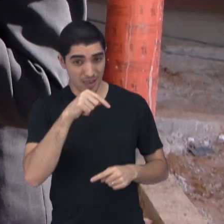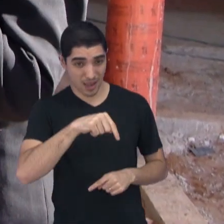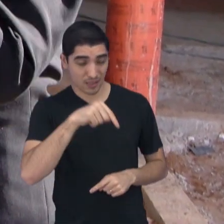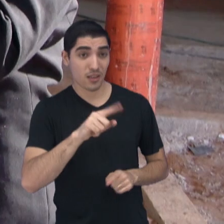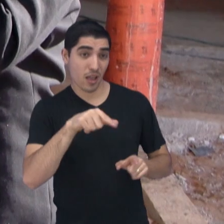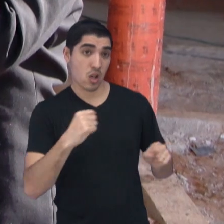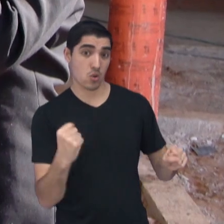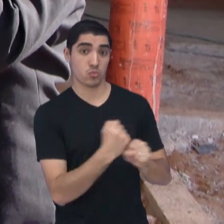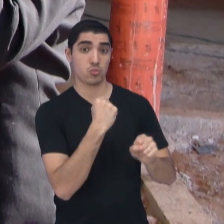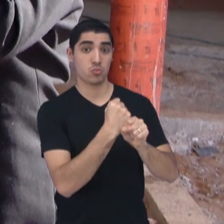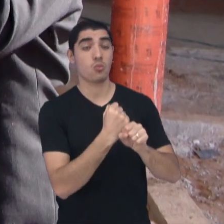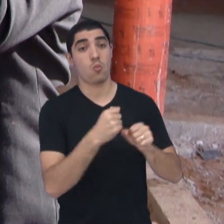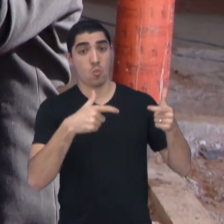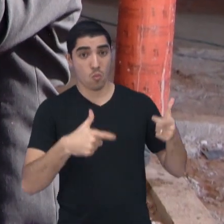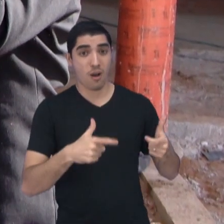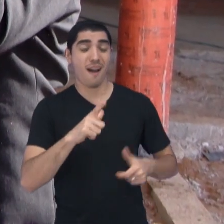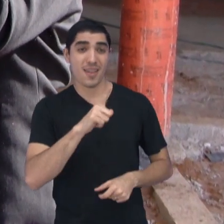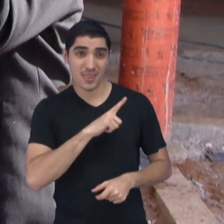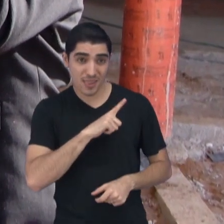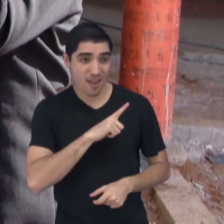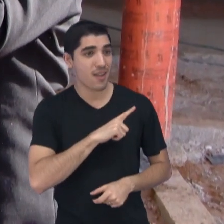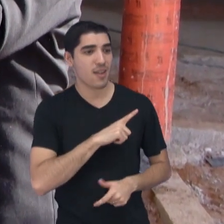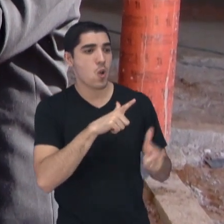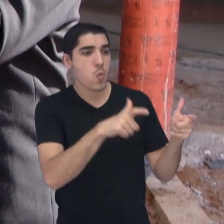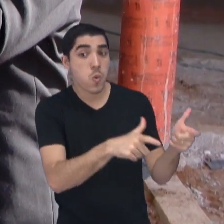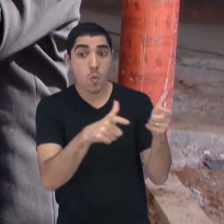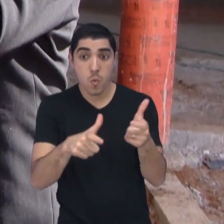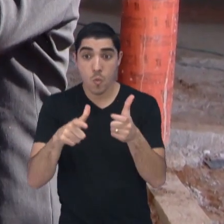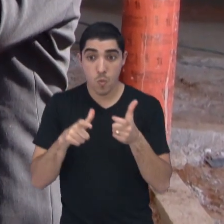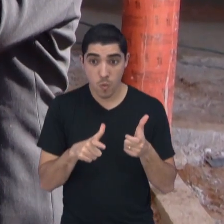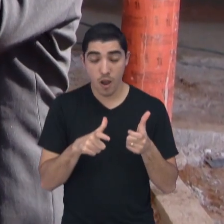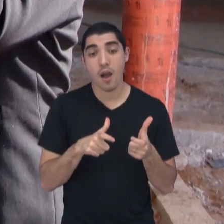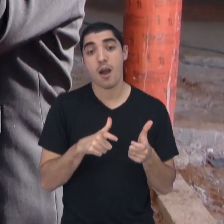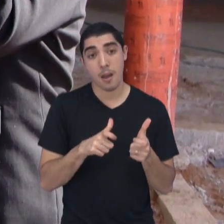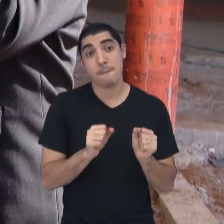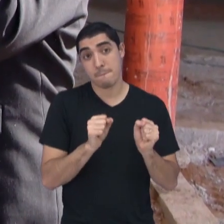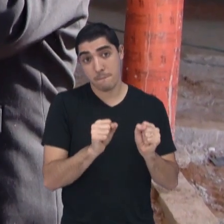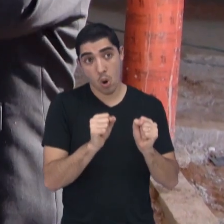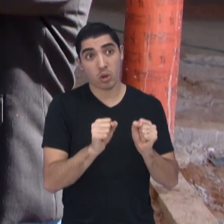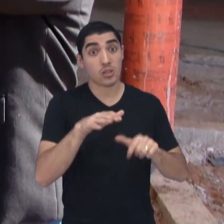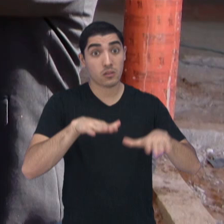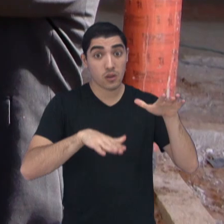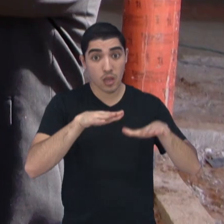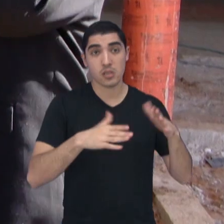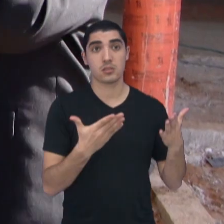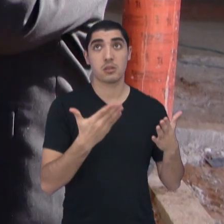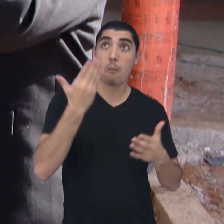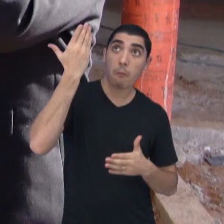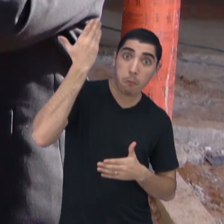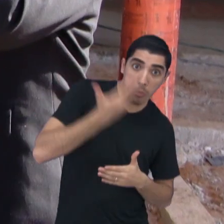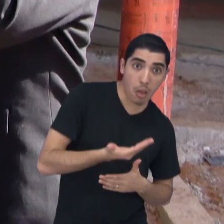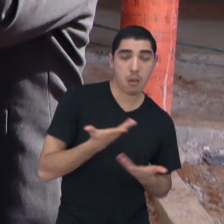civil, então tem diversos elementos que podem ou cair